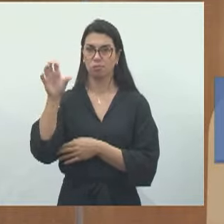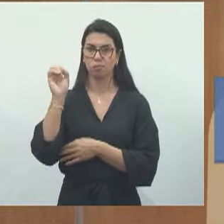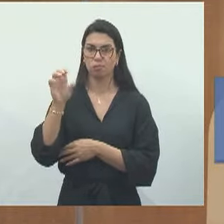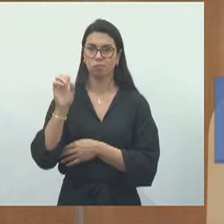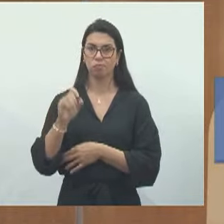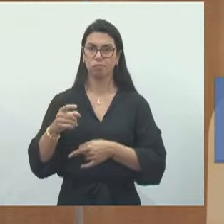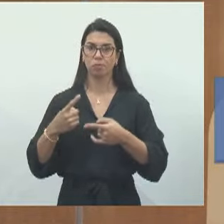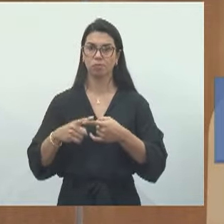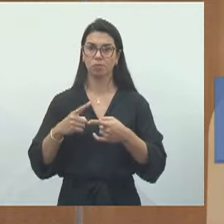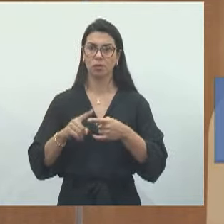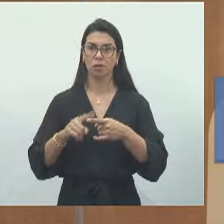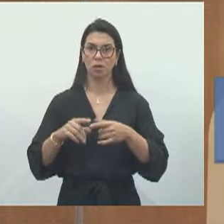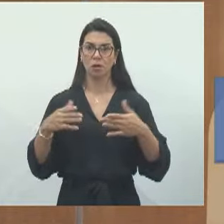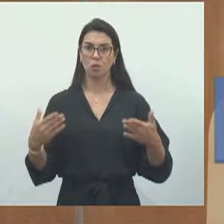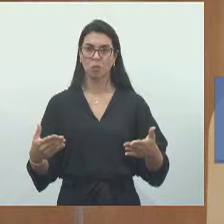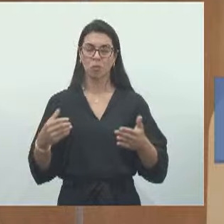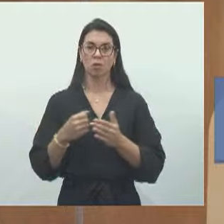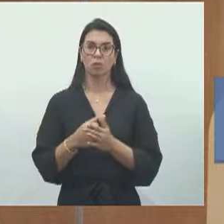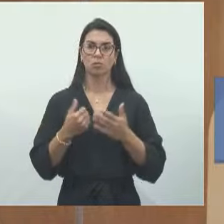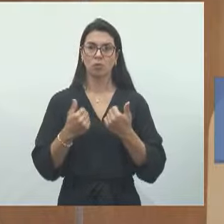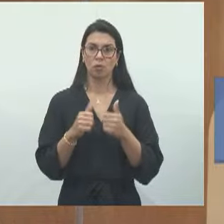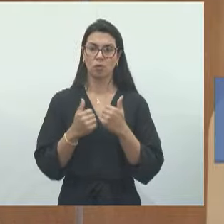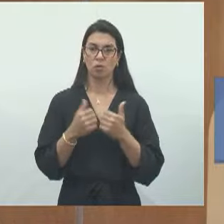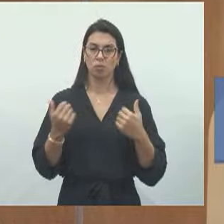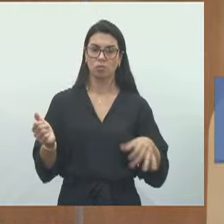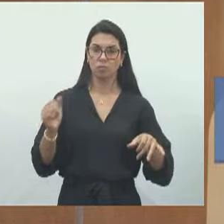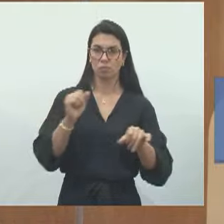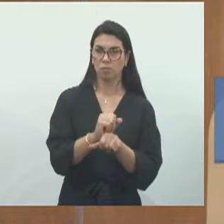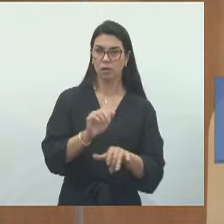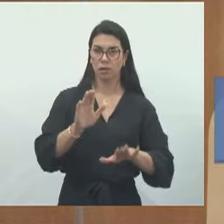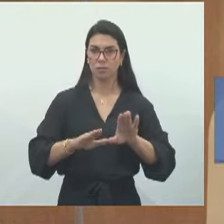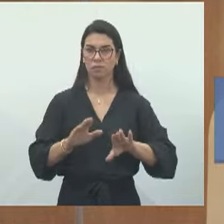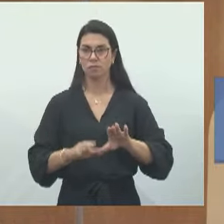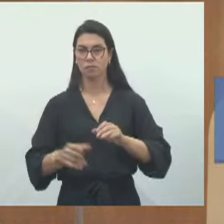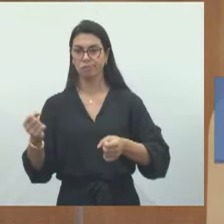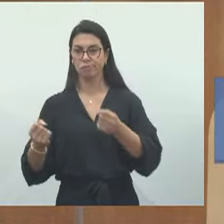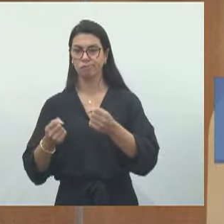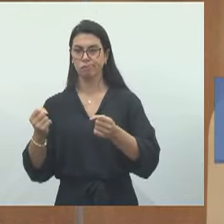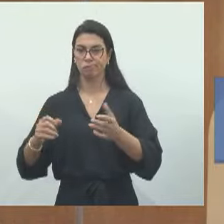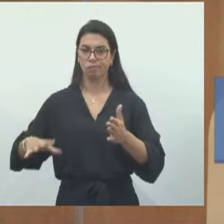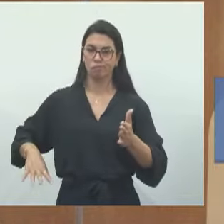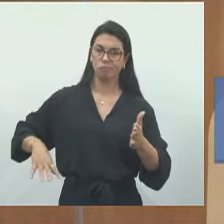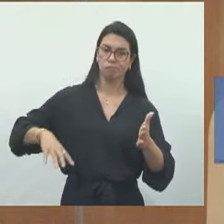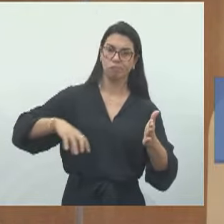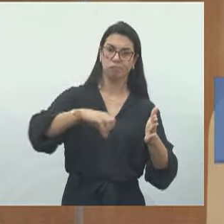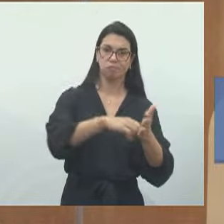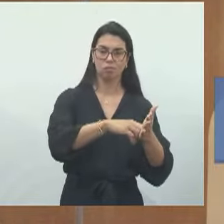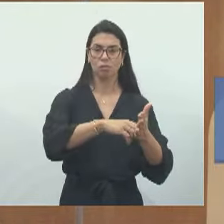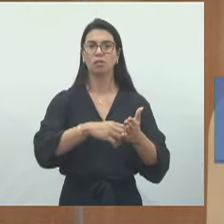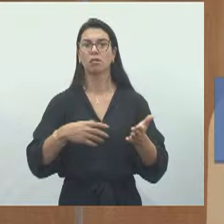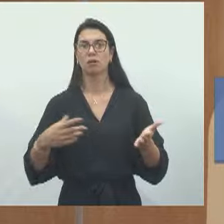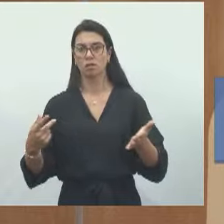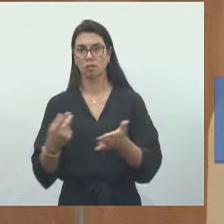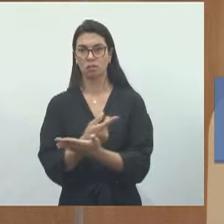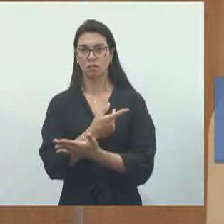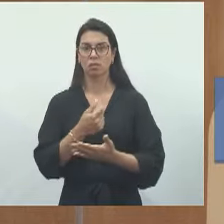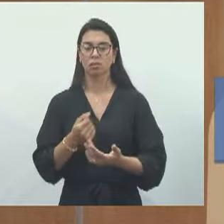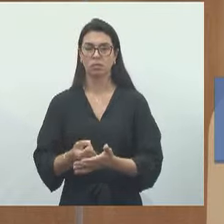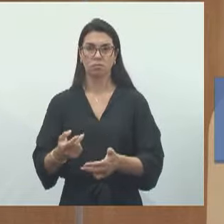na hora que o veículo vai sair, vai deslocar, muitas vezes o carro que está vindo atrás, ele vai entrar ali onde era a Rodoviária Velha e